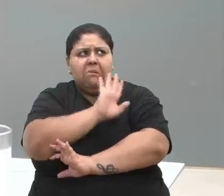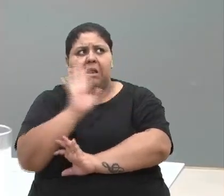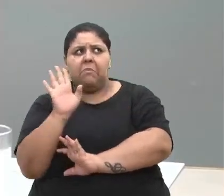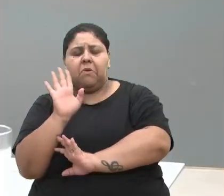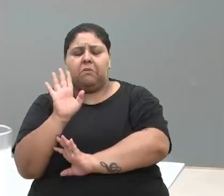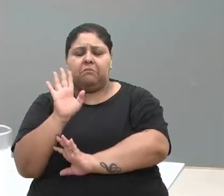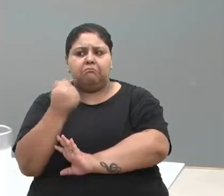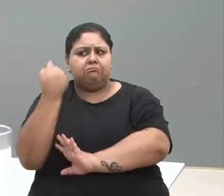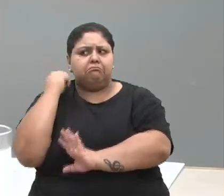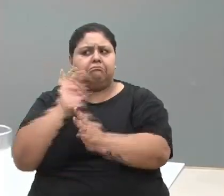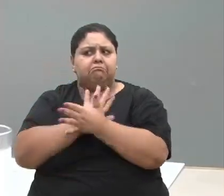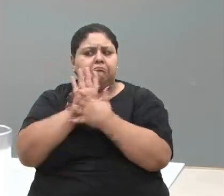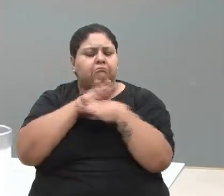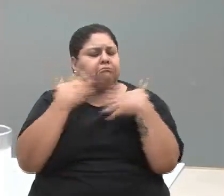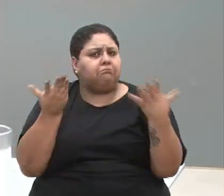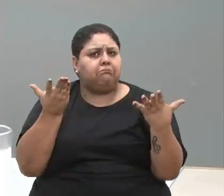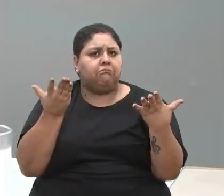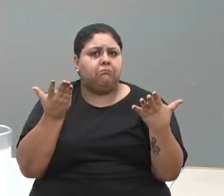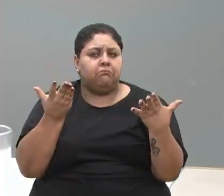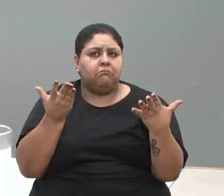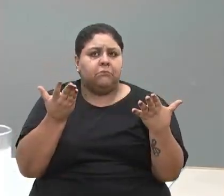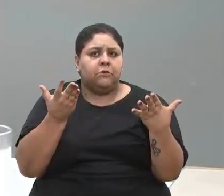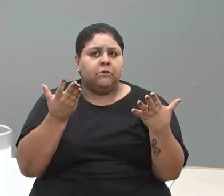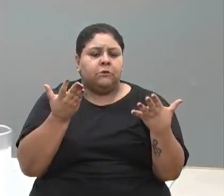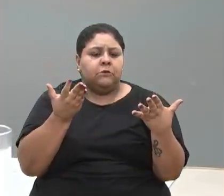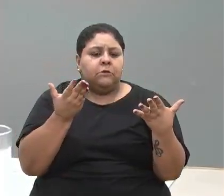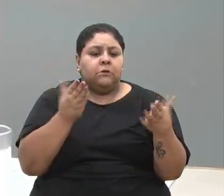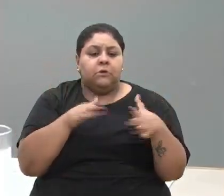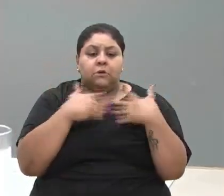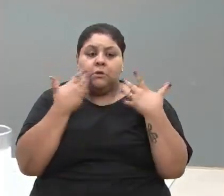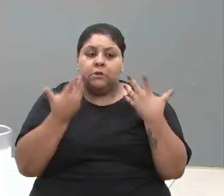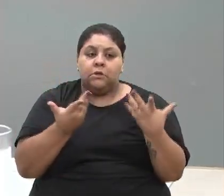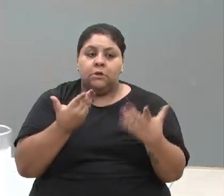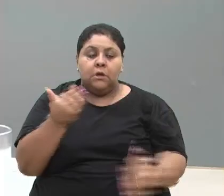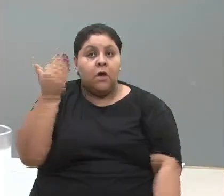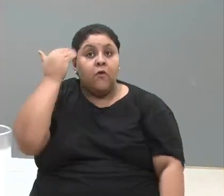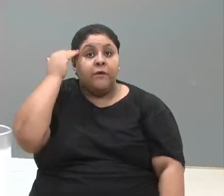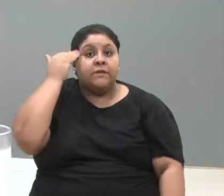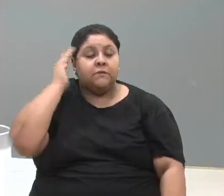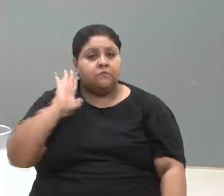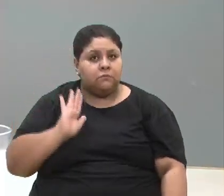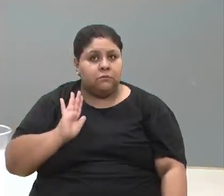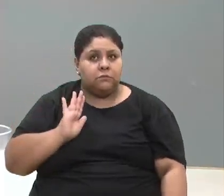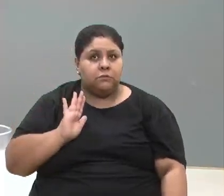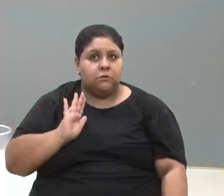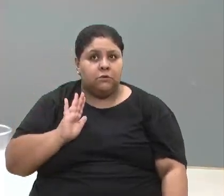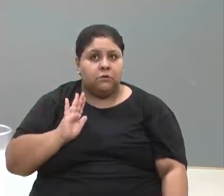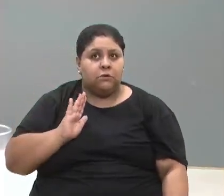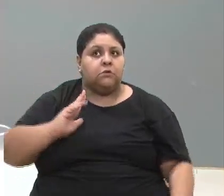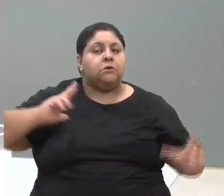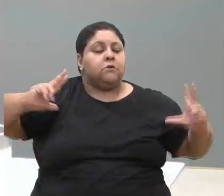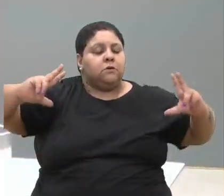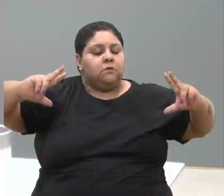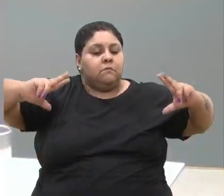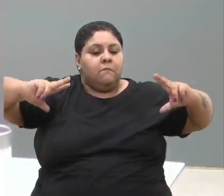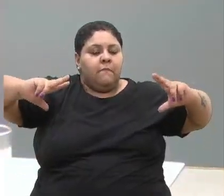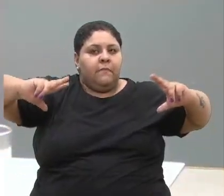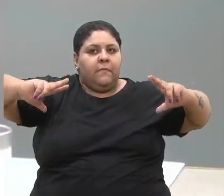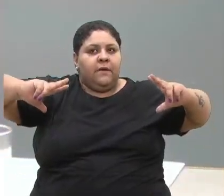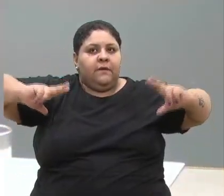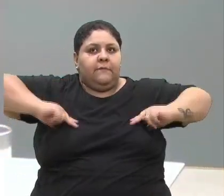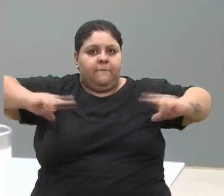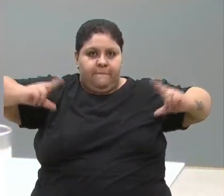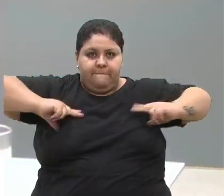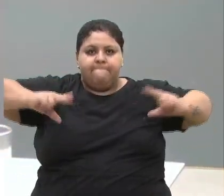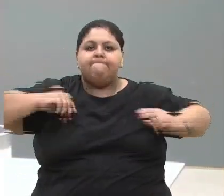tipo de incidente, vereador Bortola. Né? Então, eu entendi que o mérito é pertinente, sim. Nós temos que trabalhar